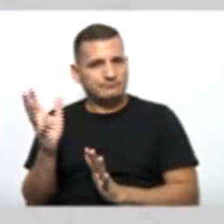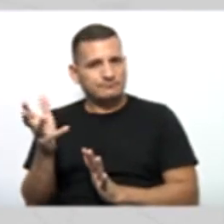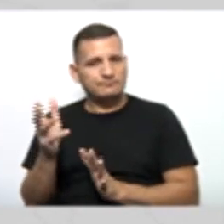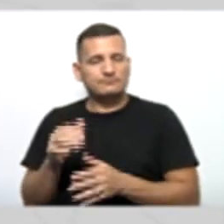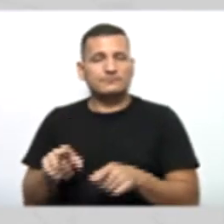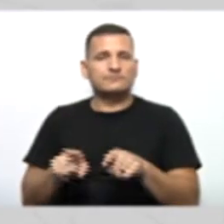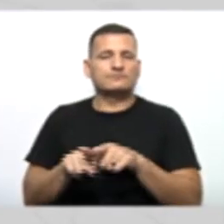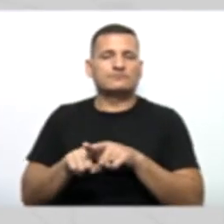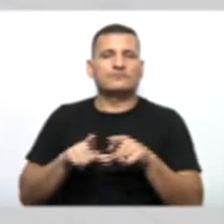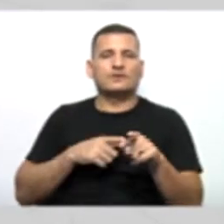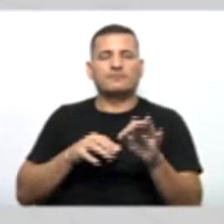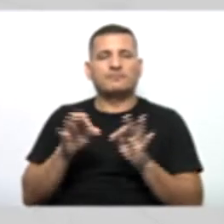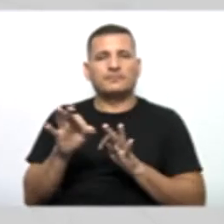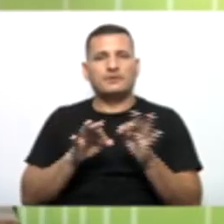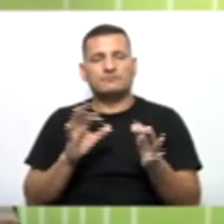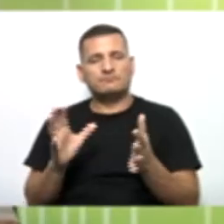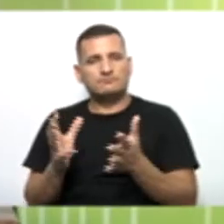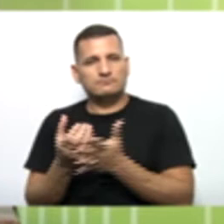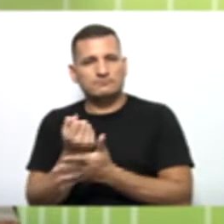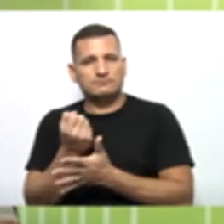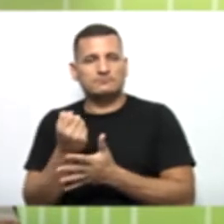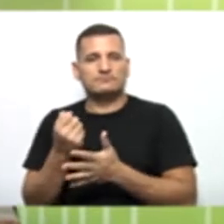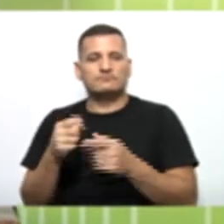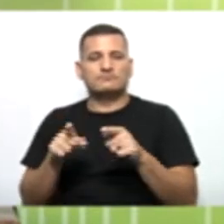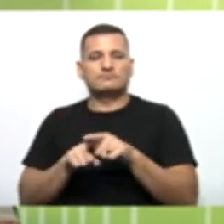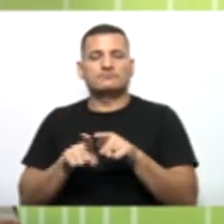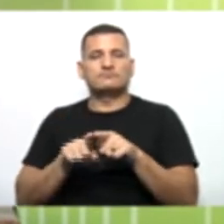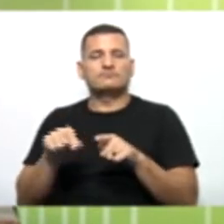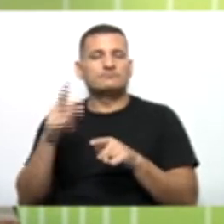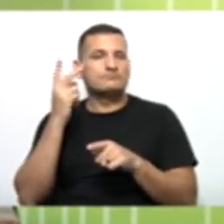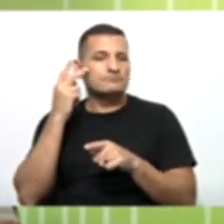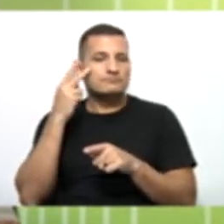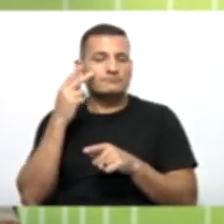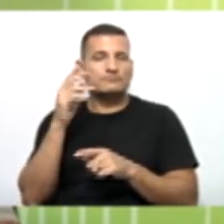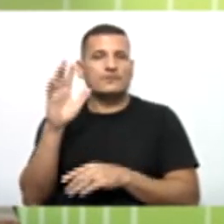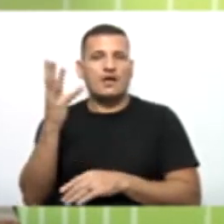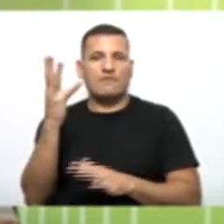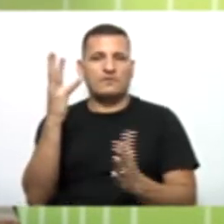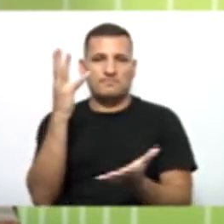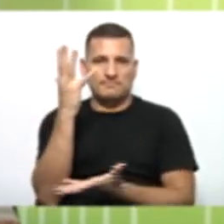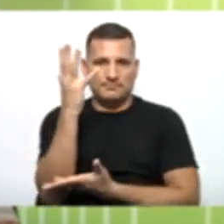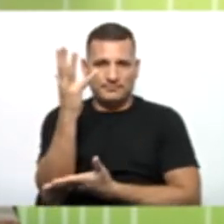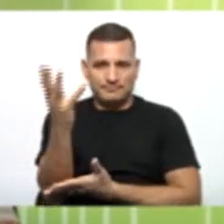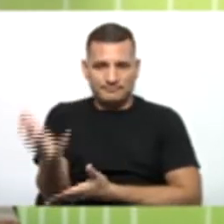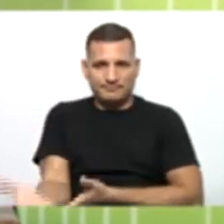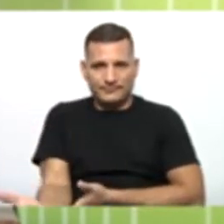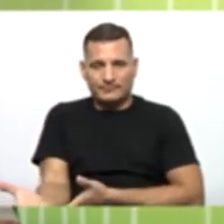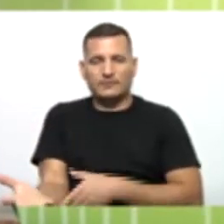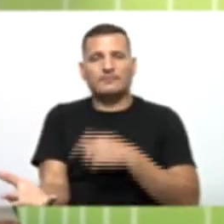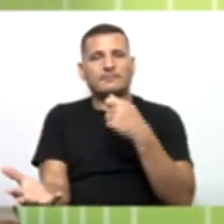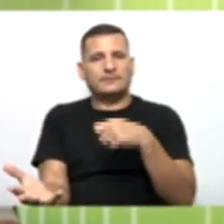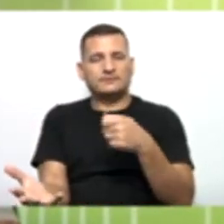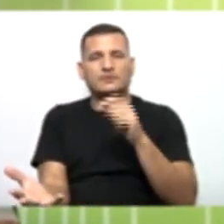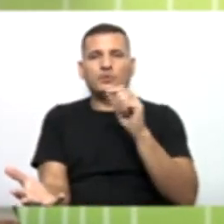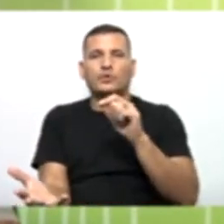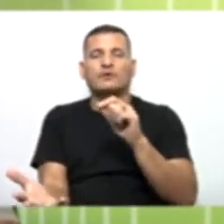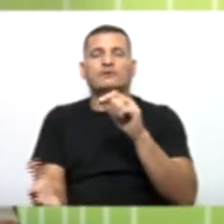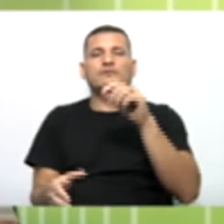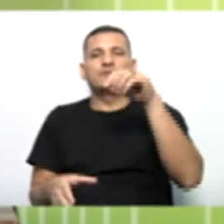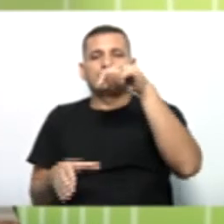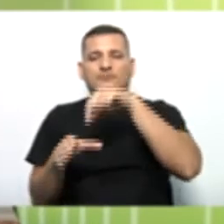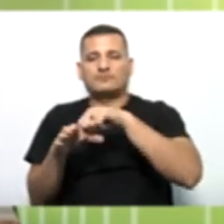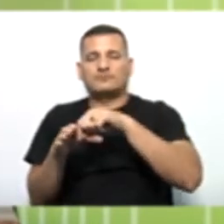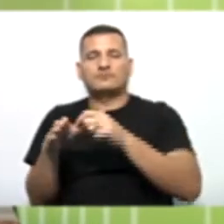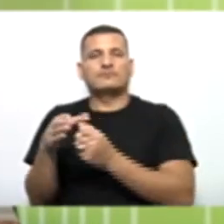há planos para recuperação, a recuperação normal. Por exemplo, uma árvore foi derrubada, precisamos também plantar